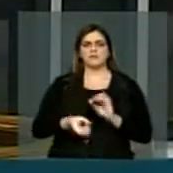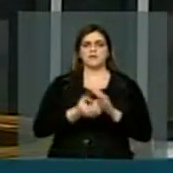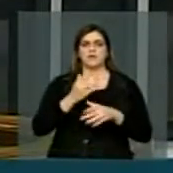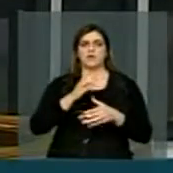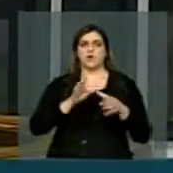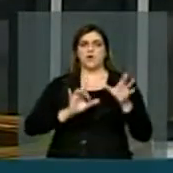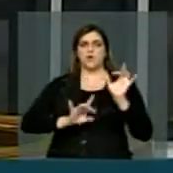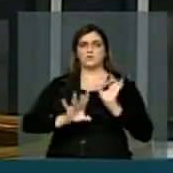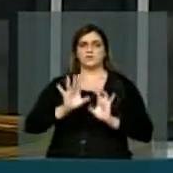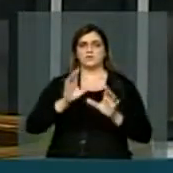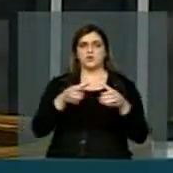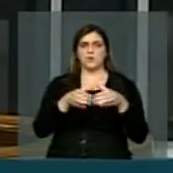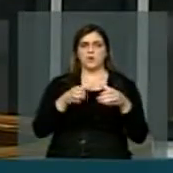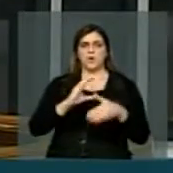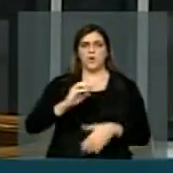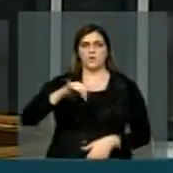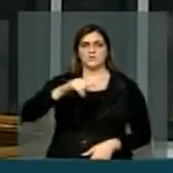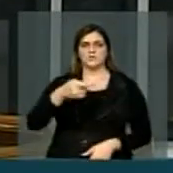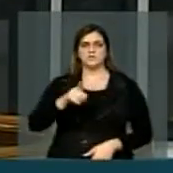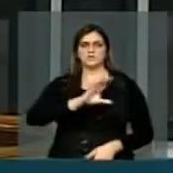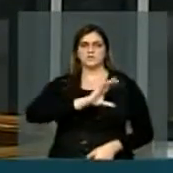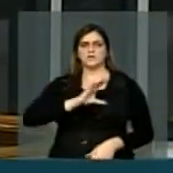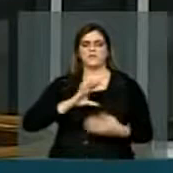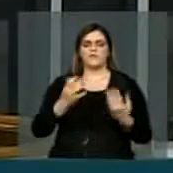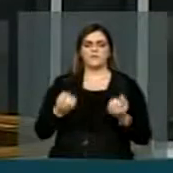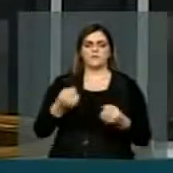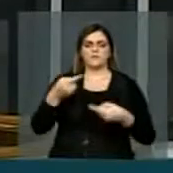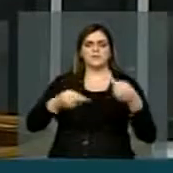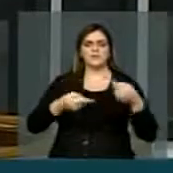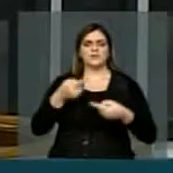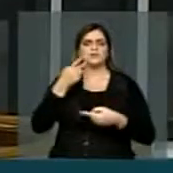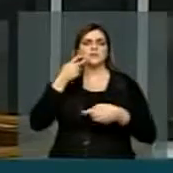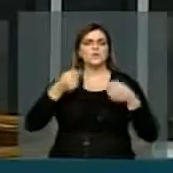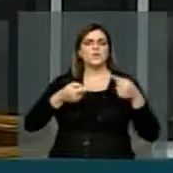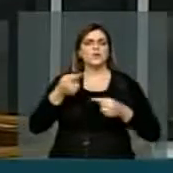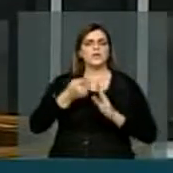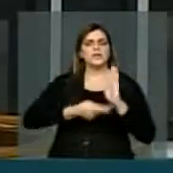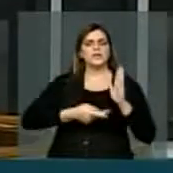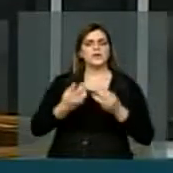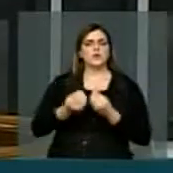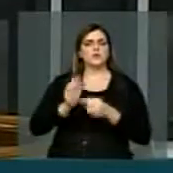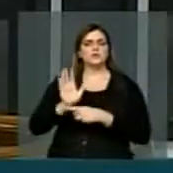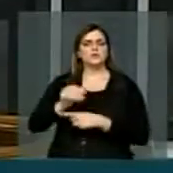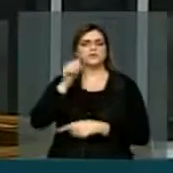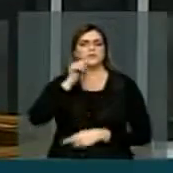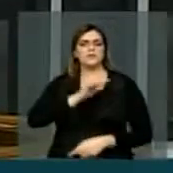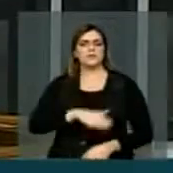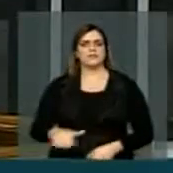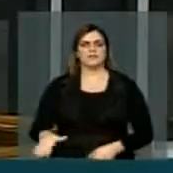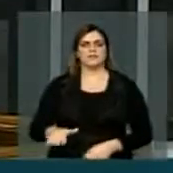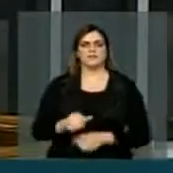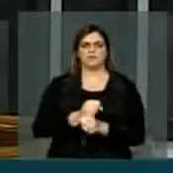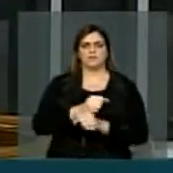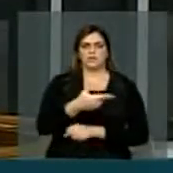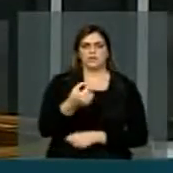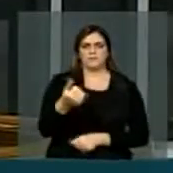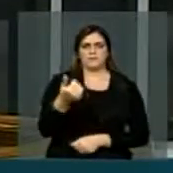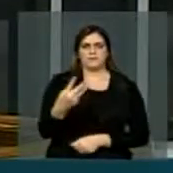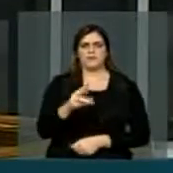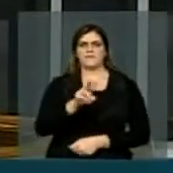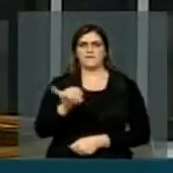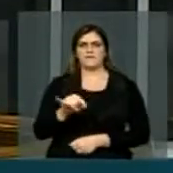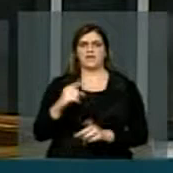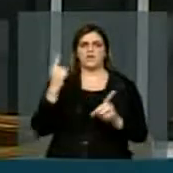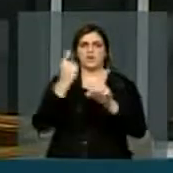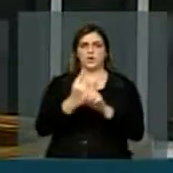comissão especial para debater a política de saúde das mulheres e das crianças. E em 2013,